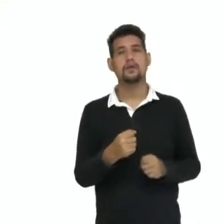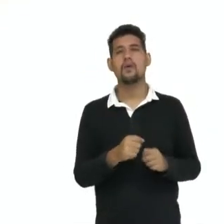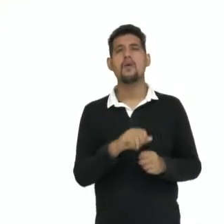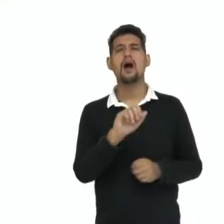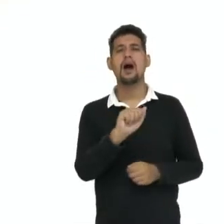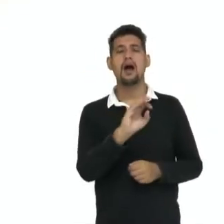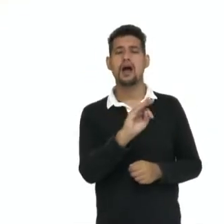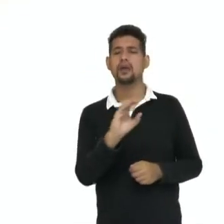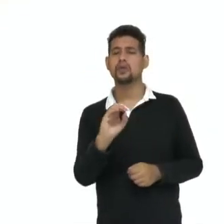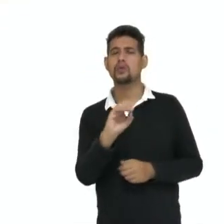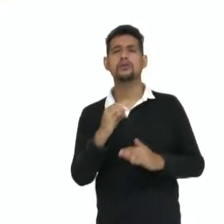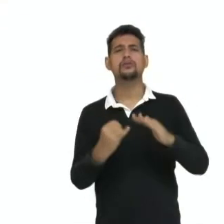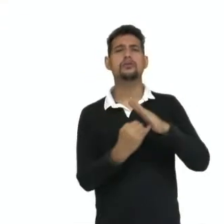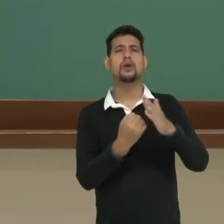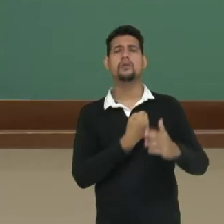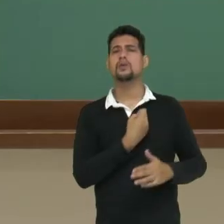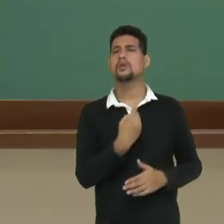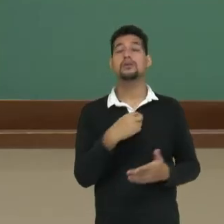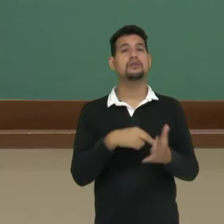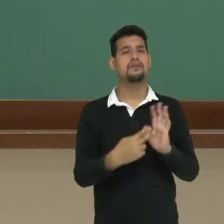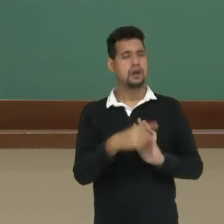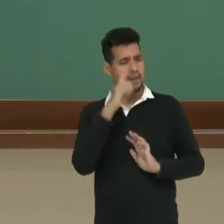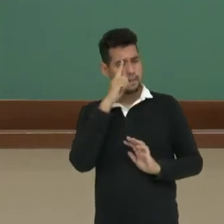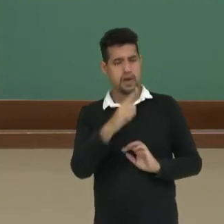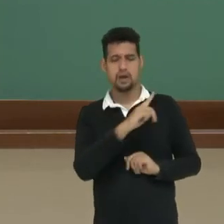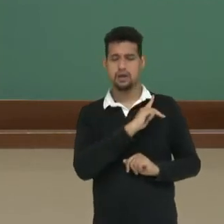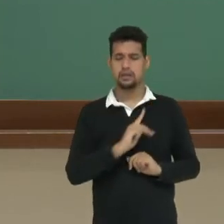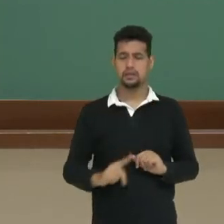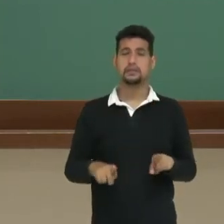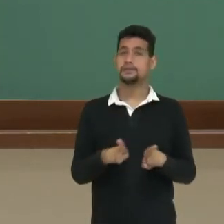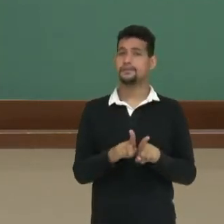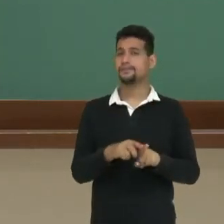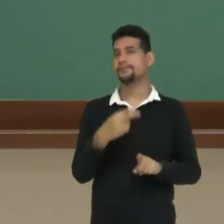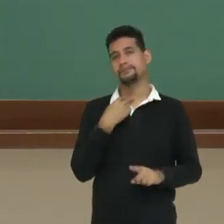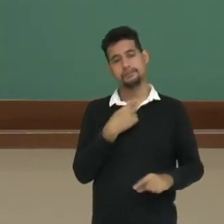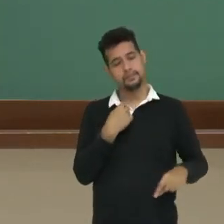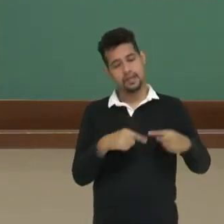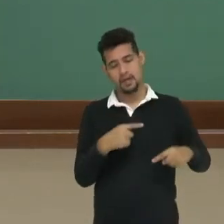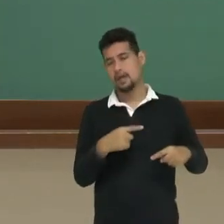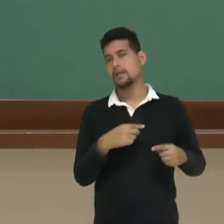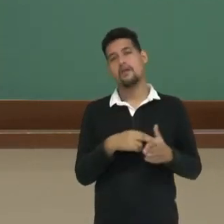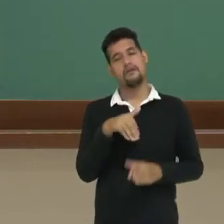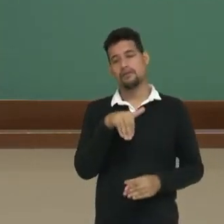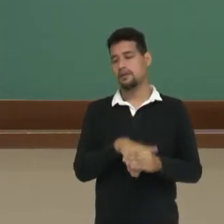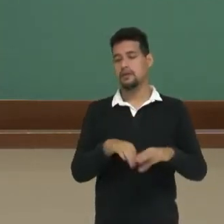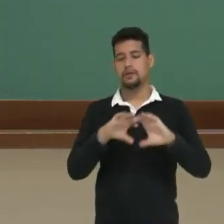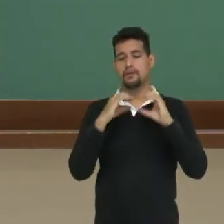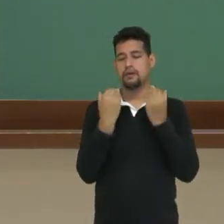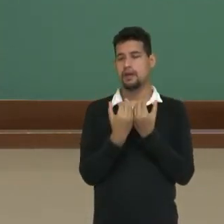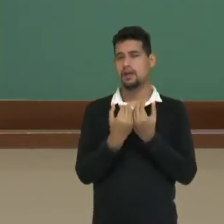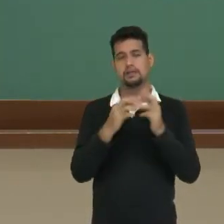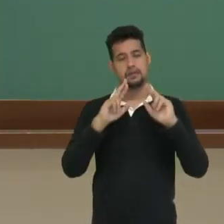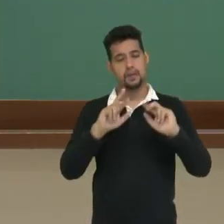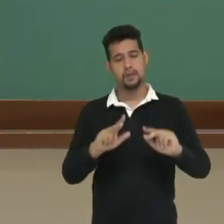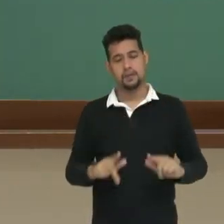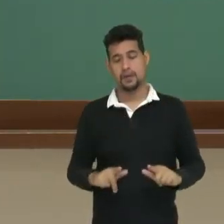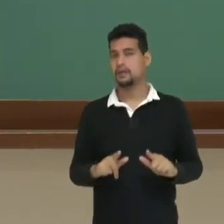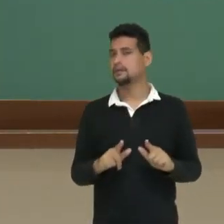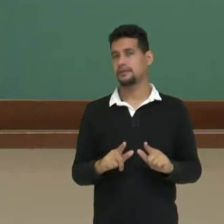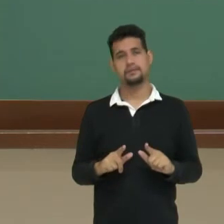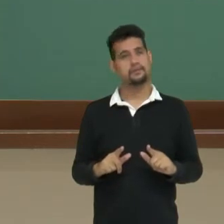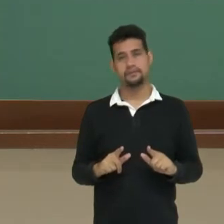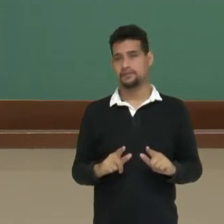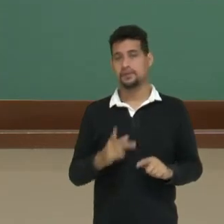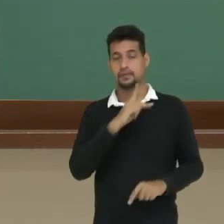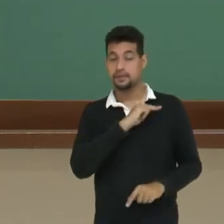que é um ato institucional? Era uma ordem presidencial que você não poderia discutir, não era votado no Congresso por vários deputados. Não, o